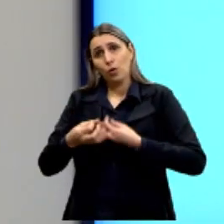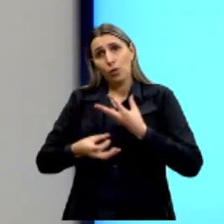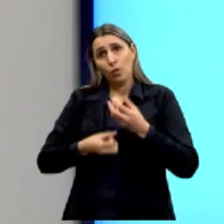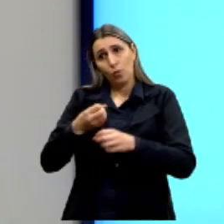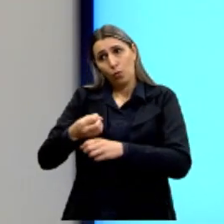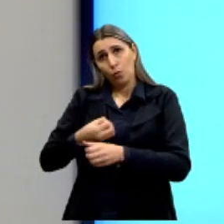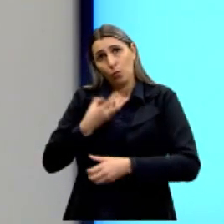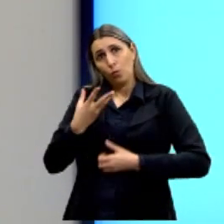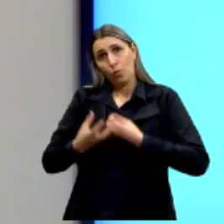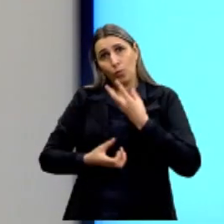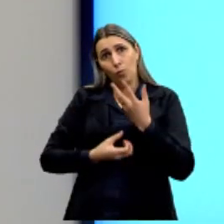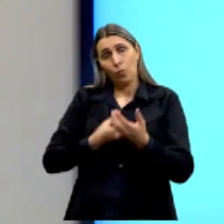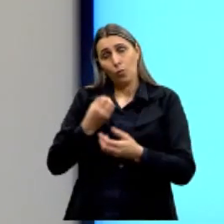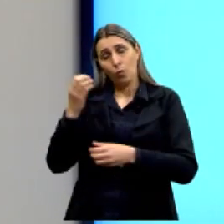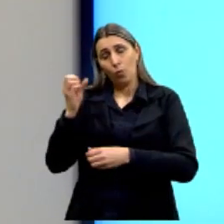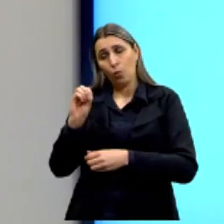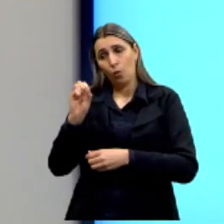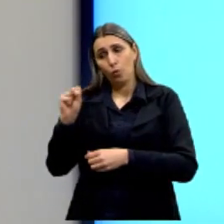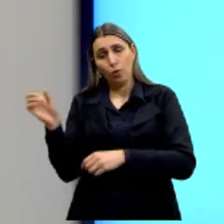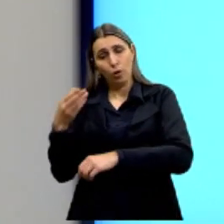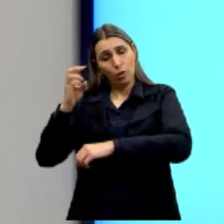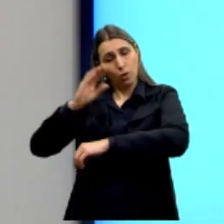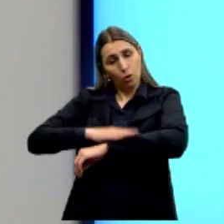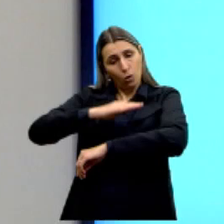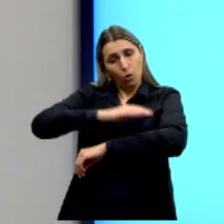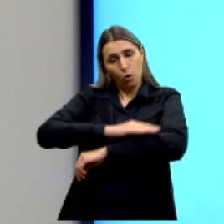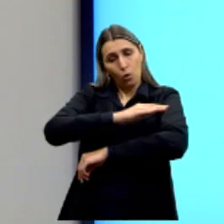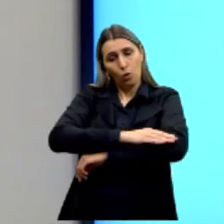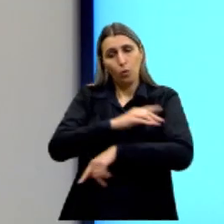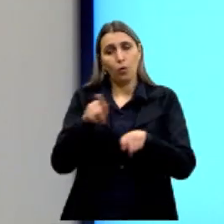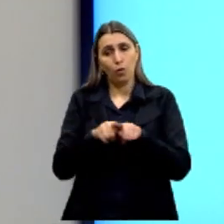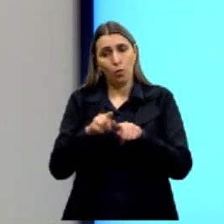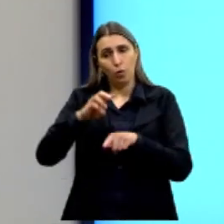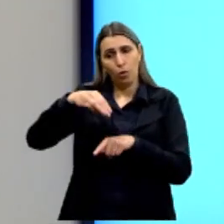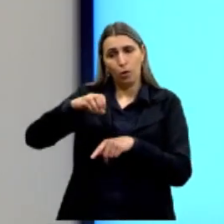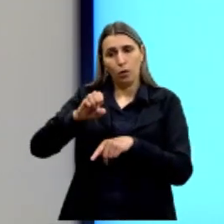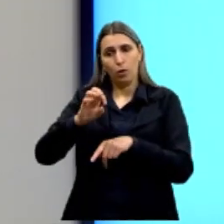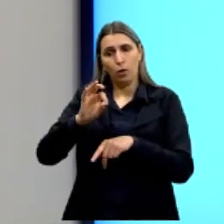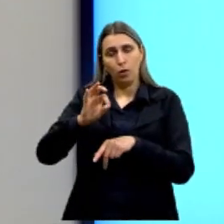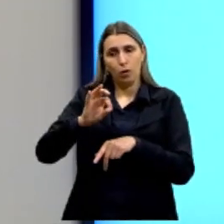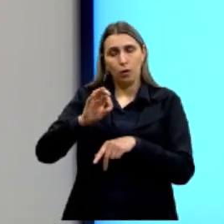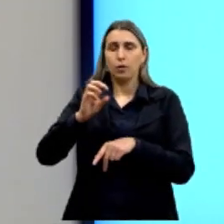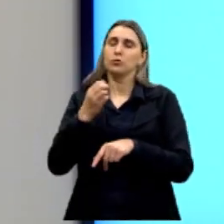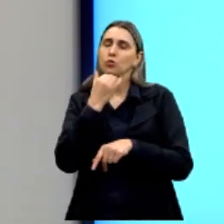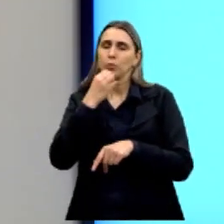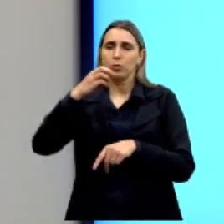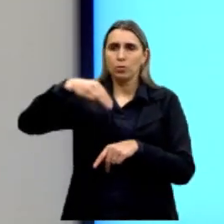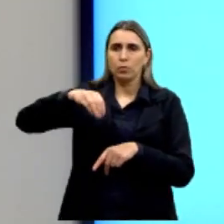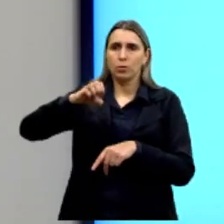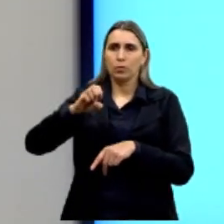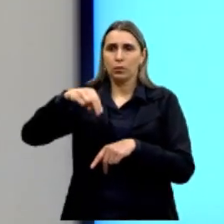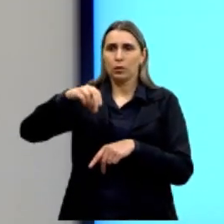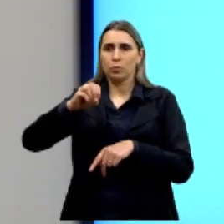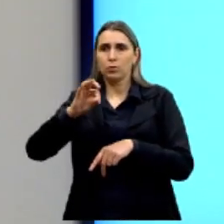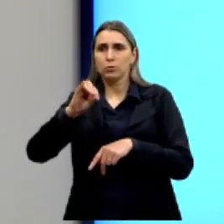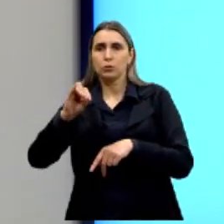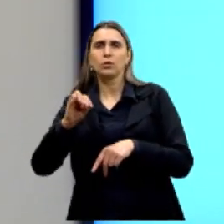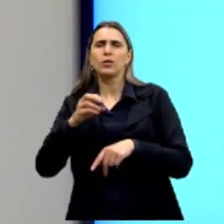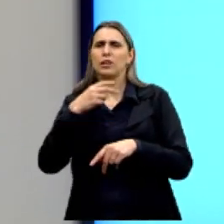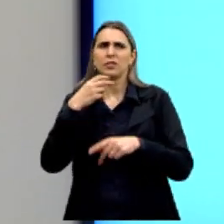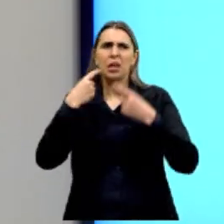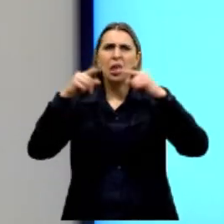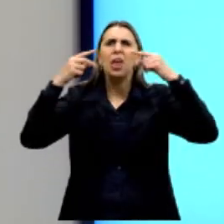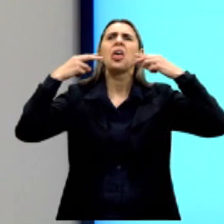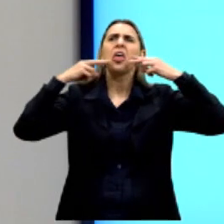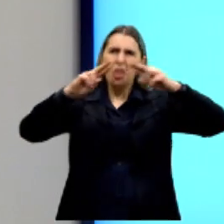os sapos até inclusive o Menotti del pichia foi vaiado né ahn tiraram